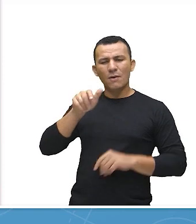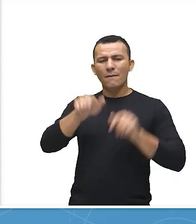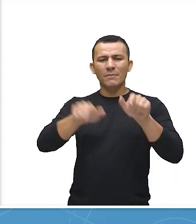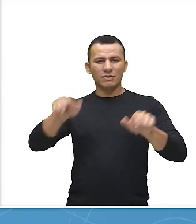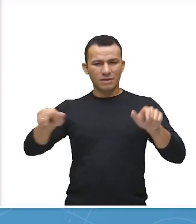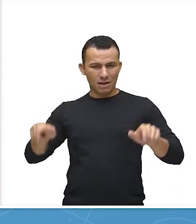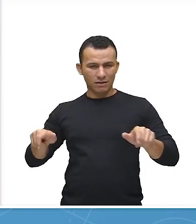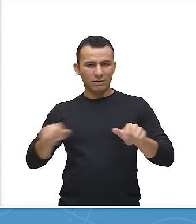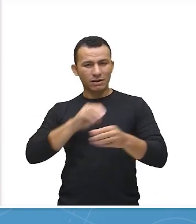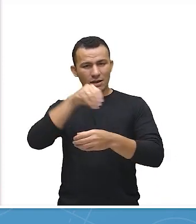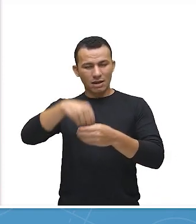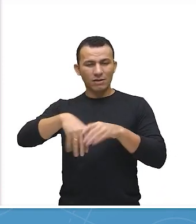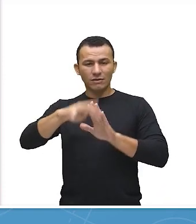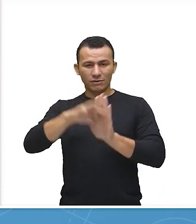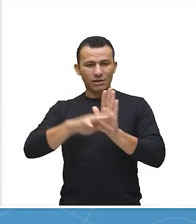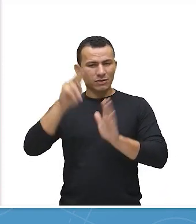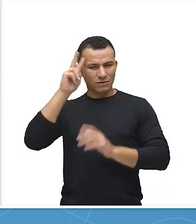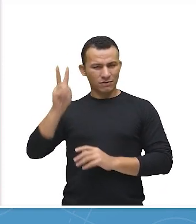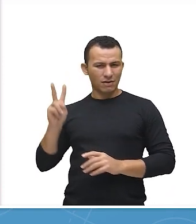primeira pessoa é eu, né?